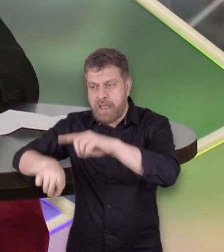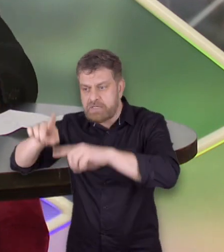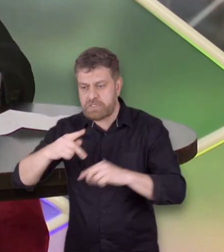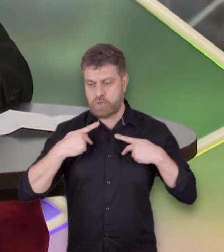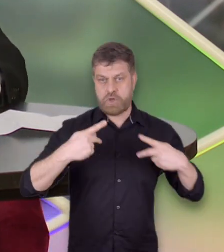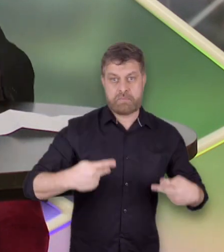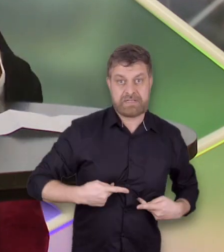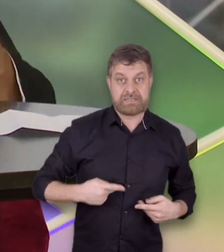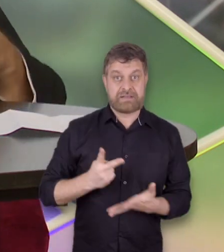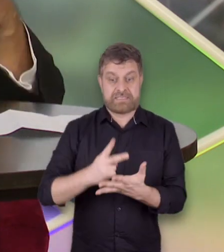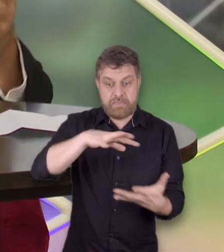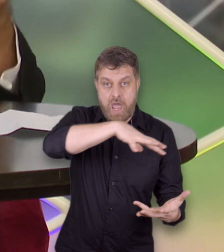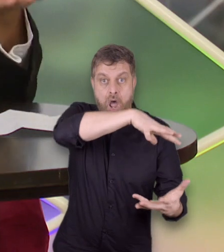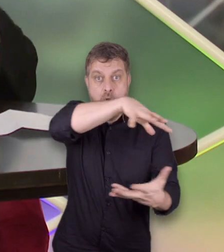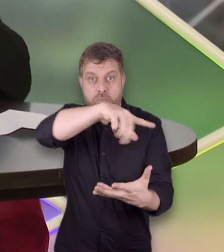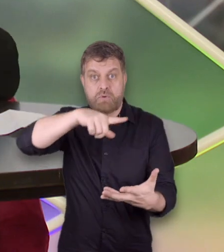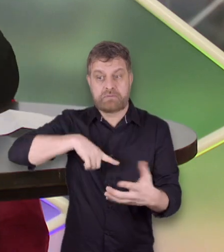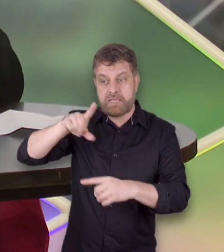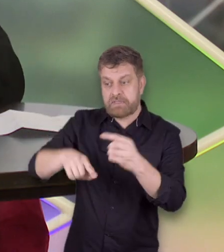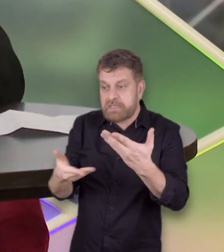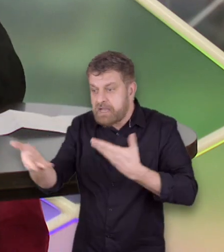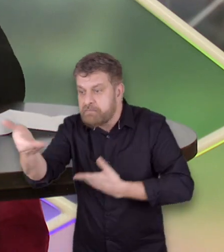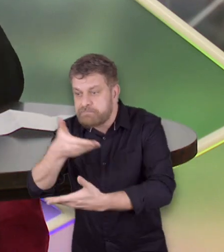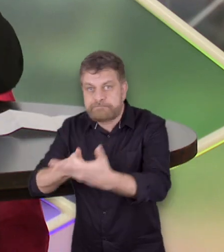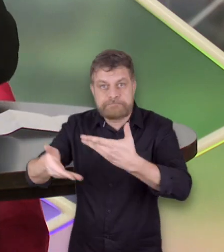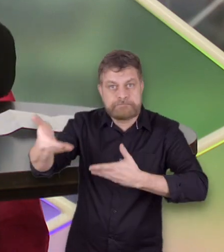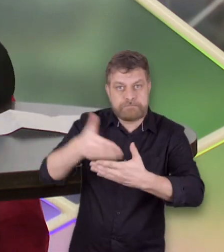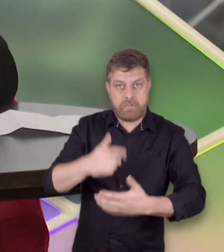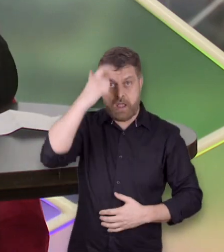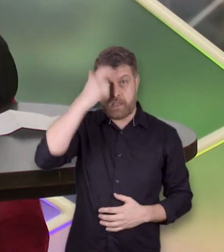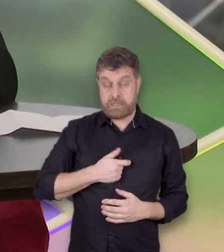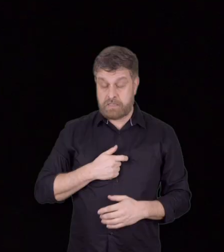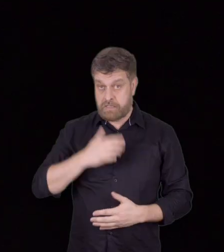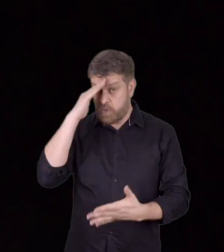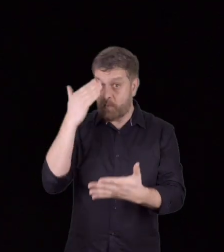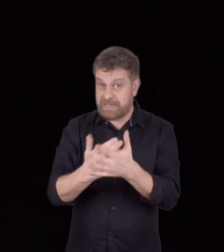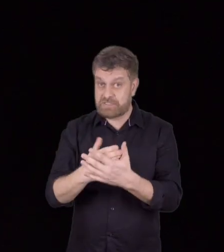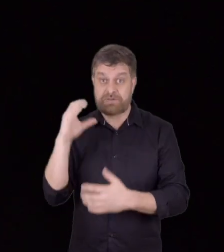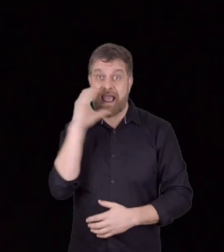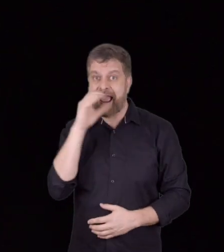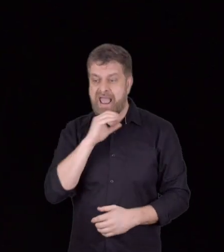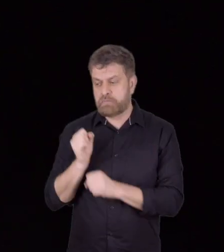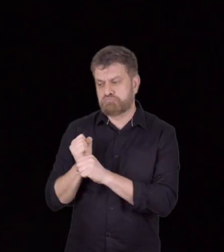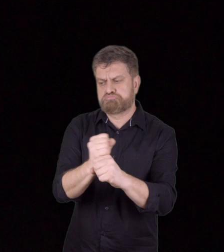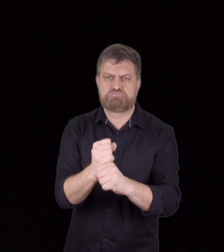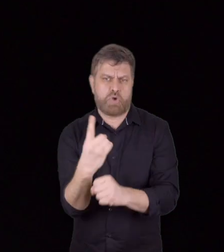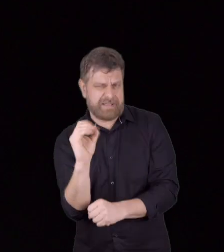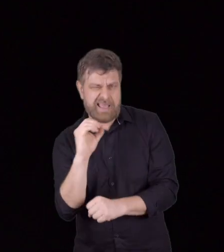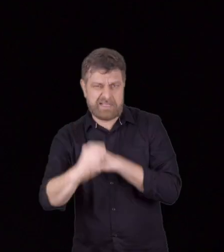mais o mundo é enriquecido de seres com os quais nós somos capazes de dialogar. E no horizonte próximo, e próximo eu quero dizer 10, 20